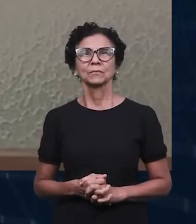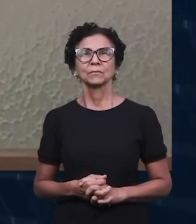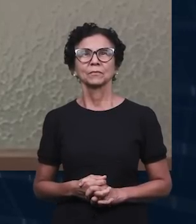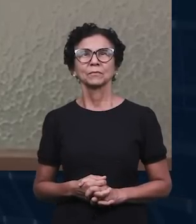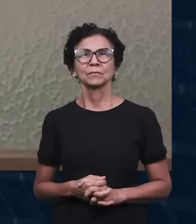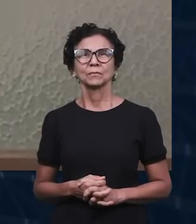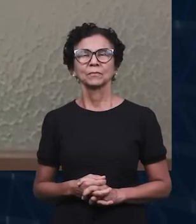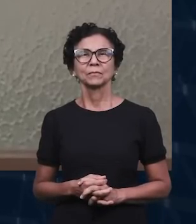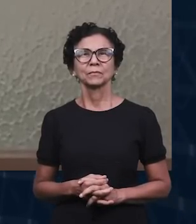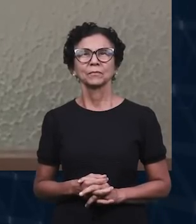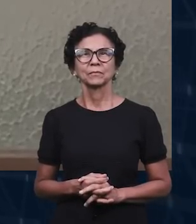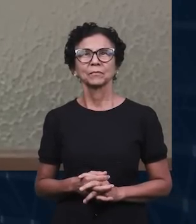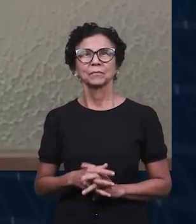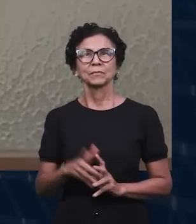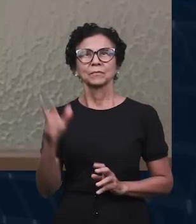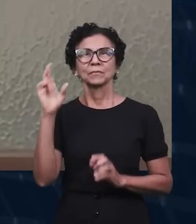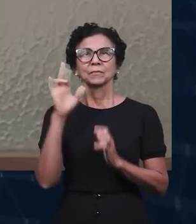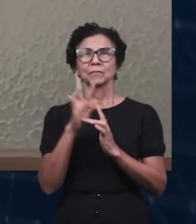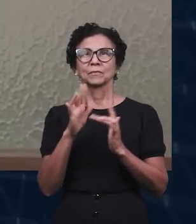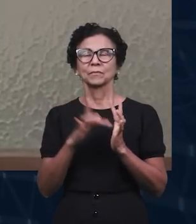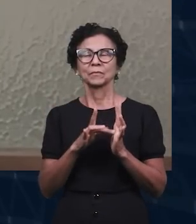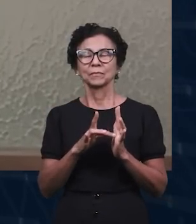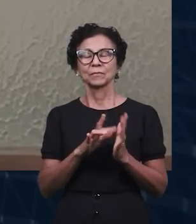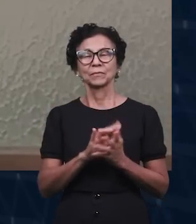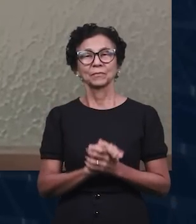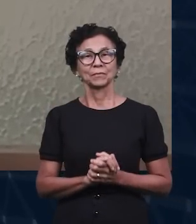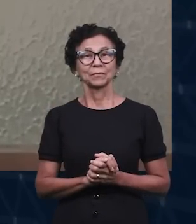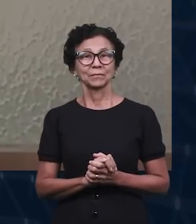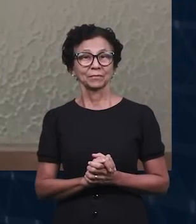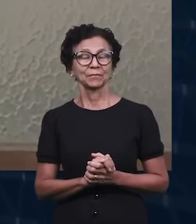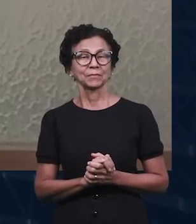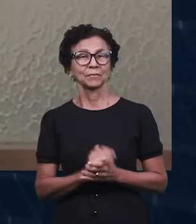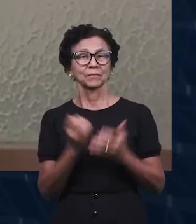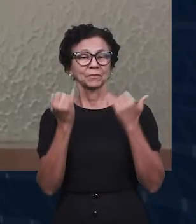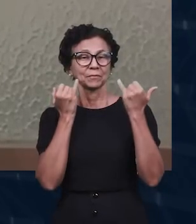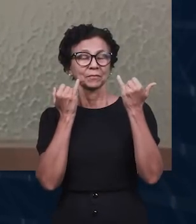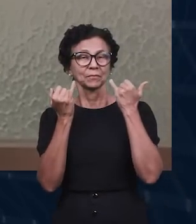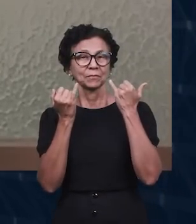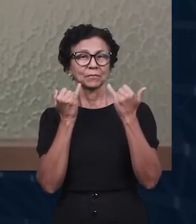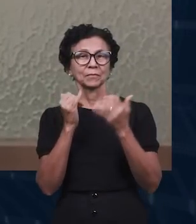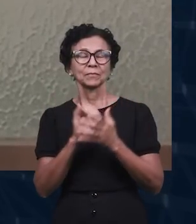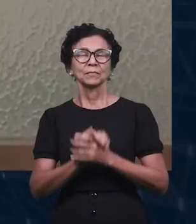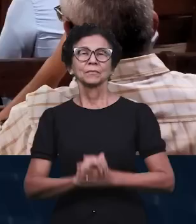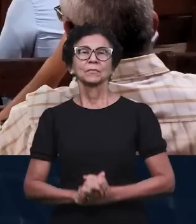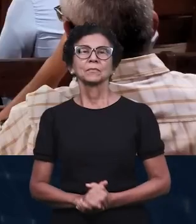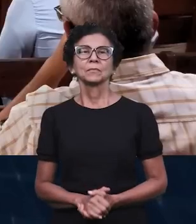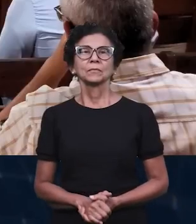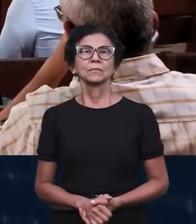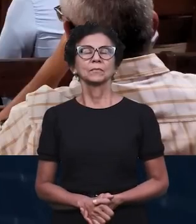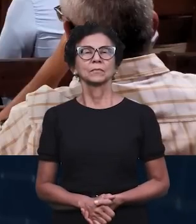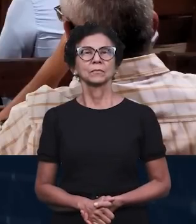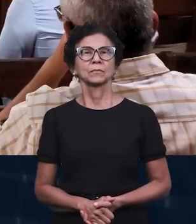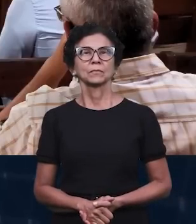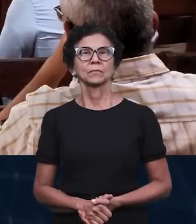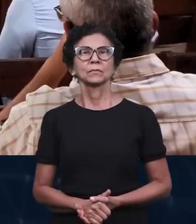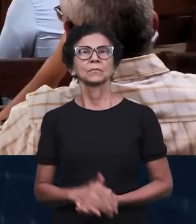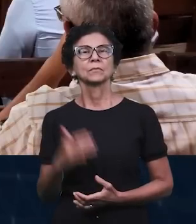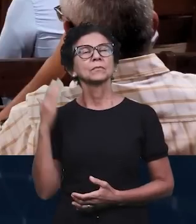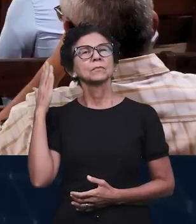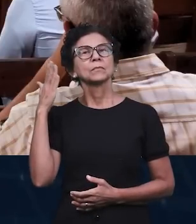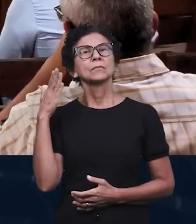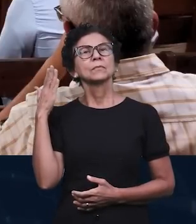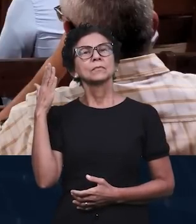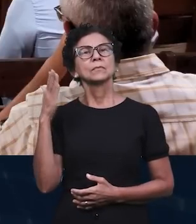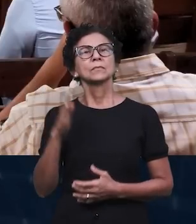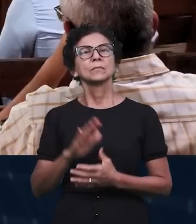irmão Hilton, e a todos que estão aqui nos acompanhando, vamos às informações da Metropolitana. Com uma mensagem especial